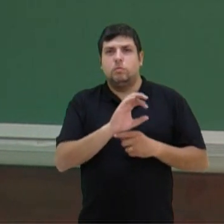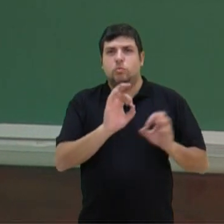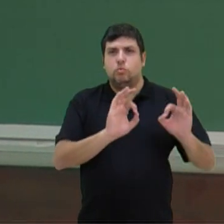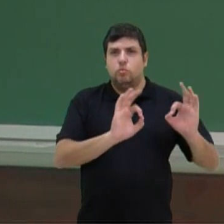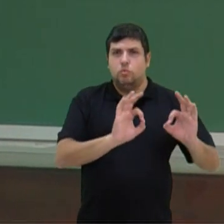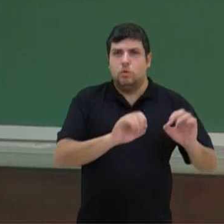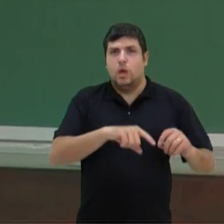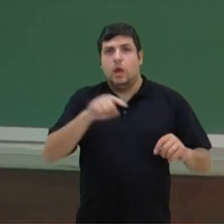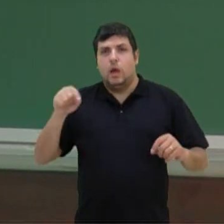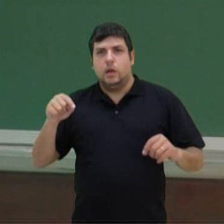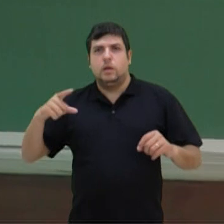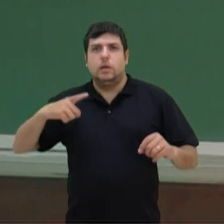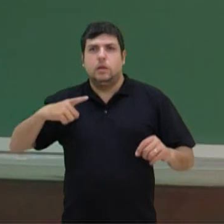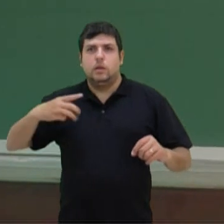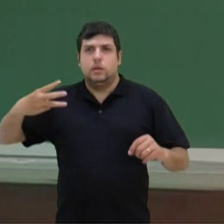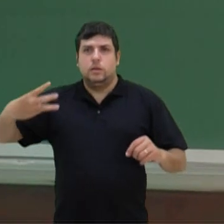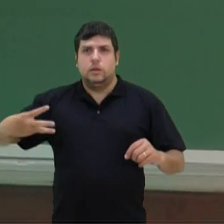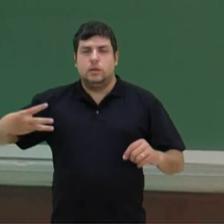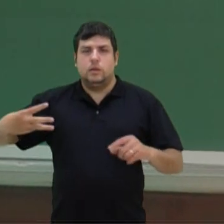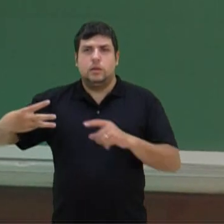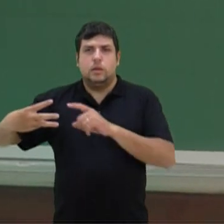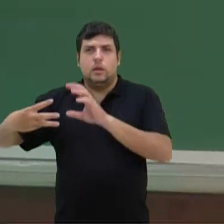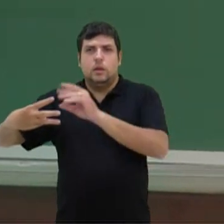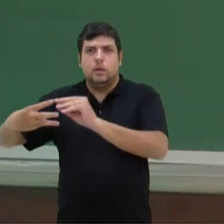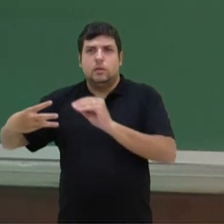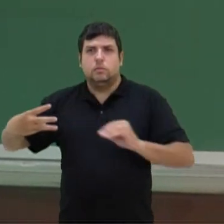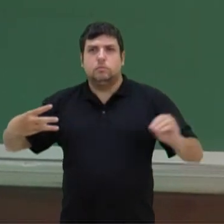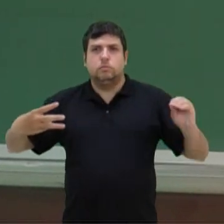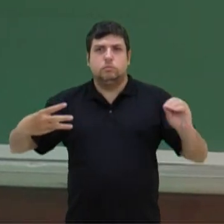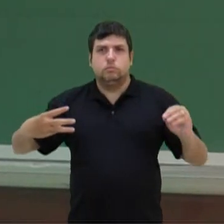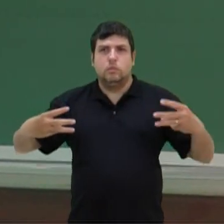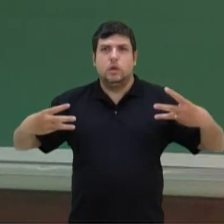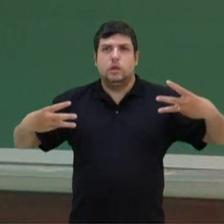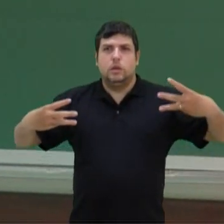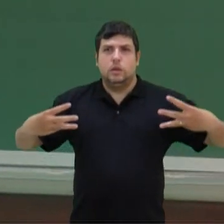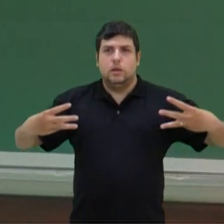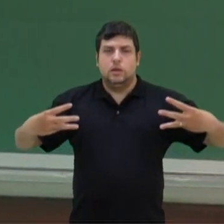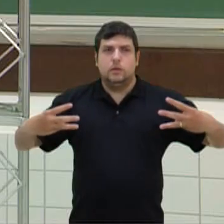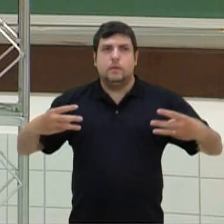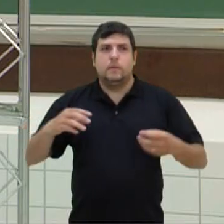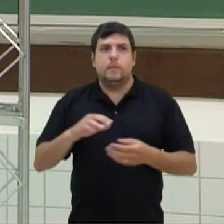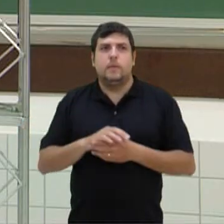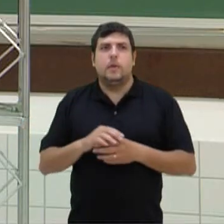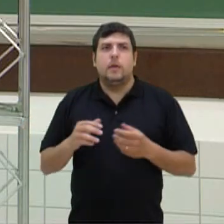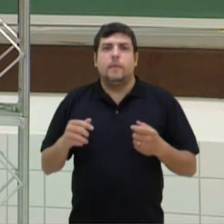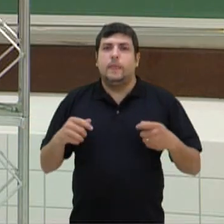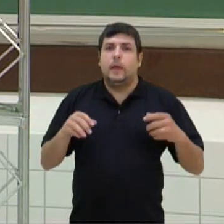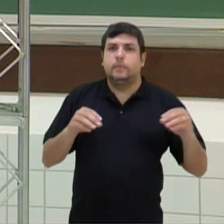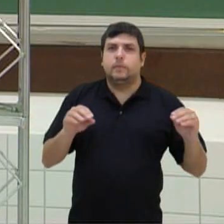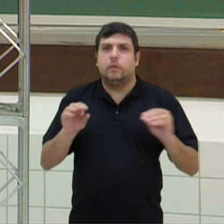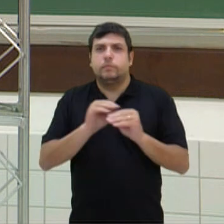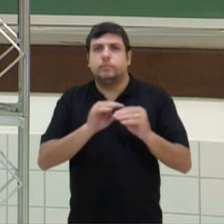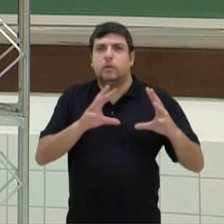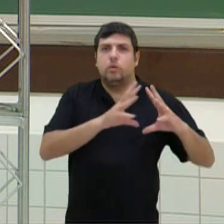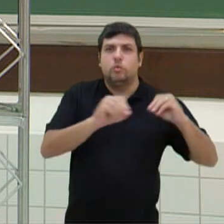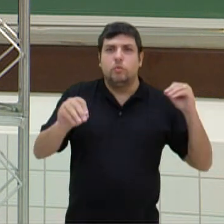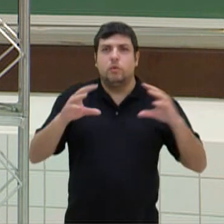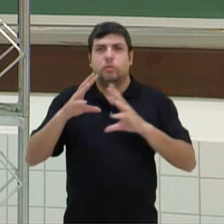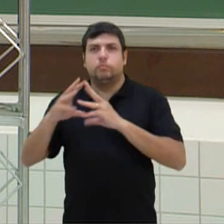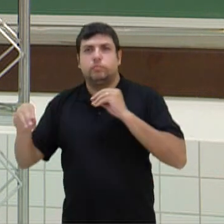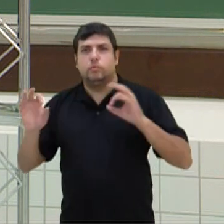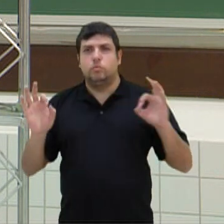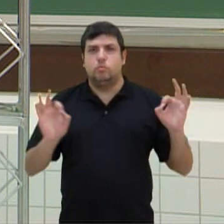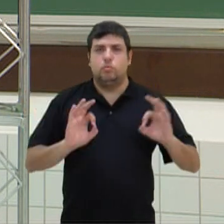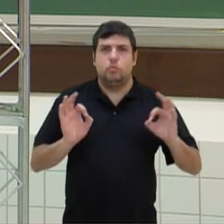3, tá? Então, se eu tenho 3 carbonos desse lado, tenho que ter 3 carbonos do outro, né? Nada se perde, nada se cria, tudo se